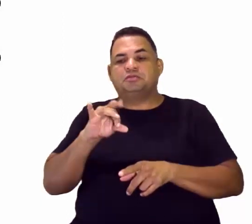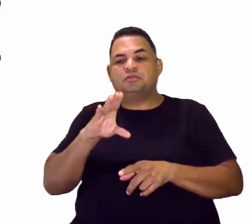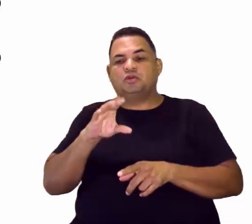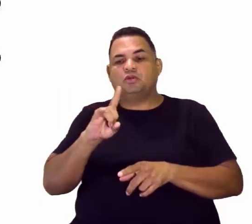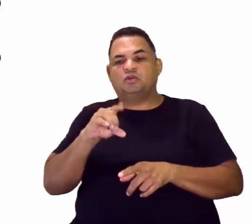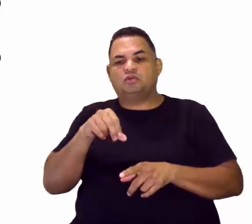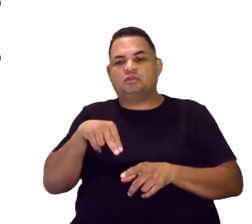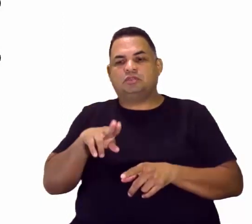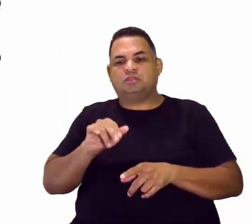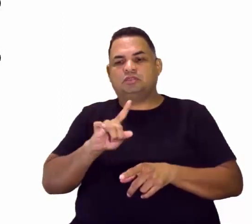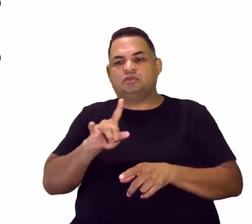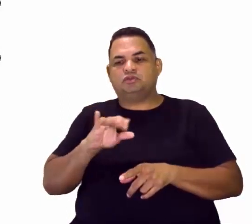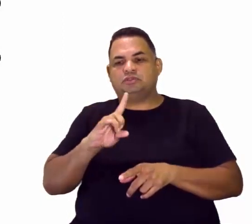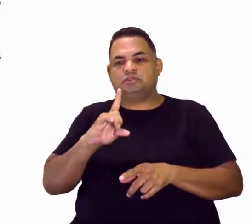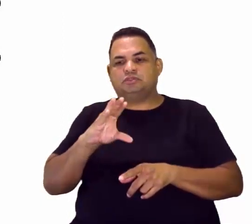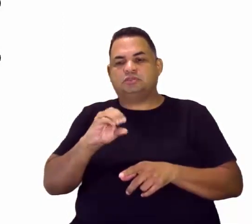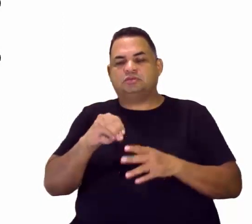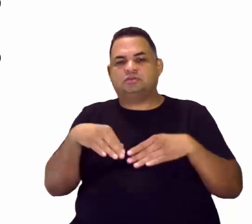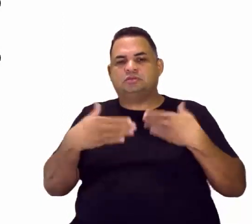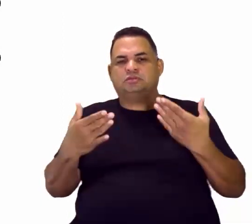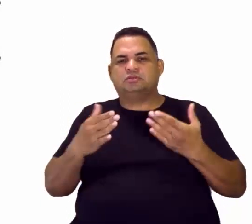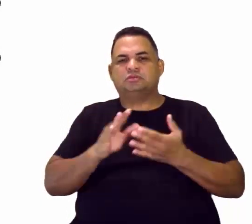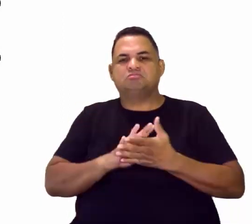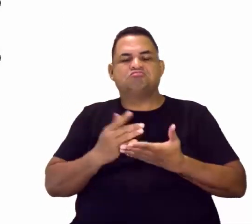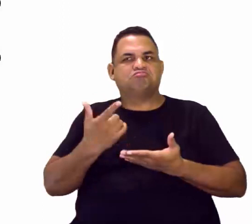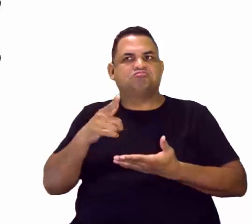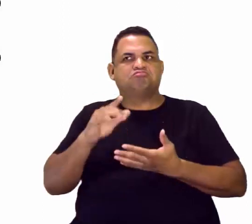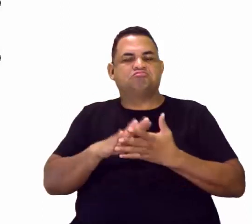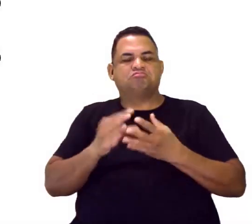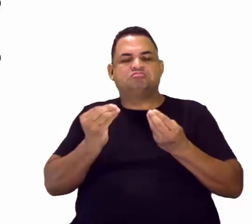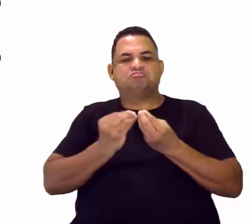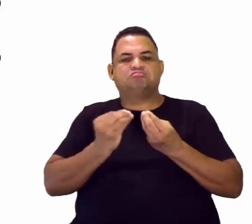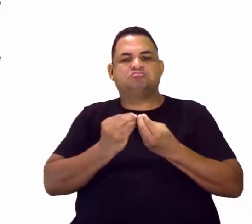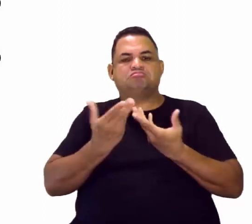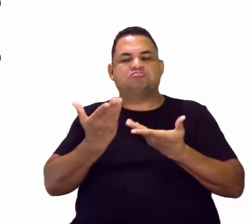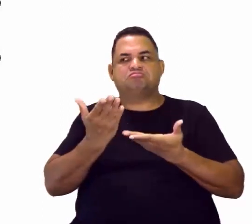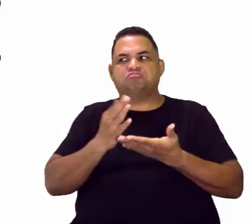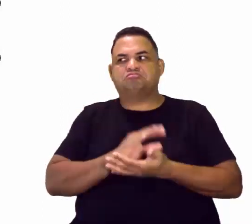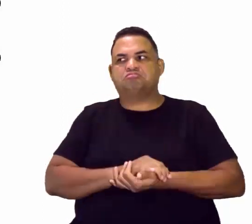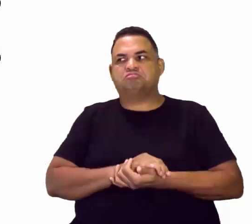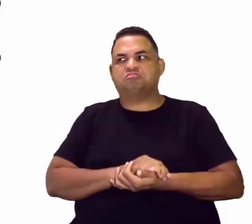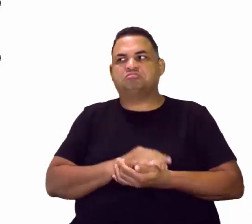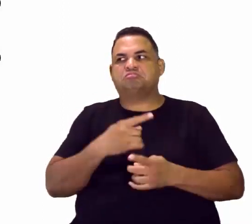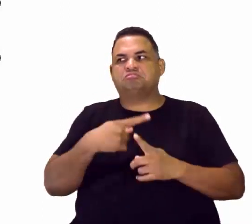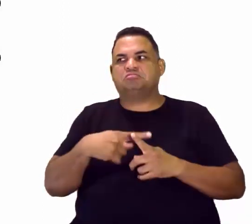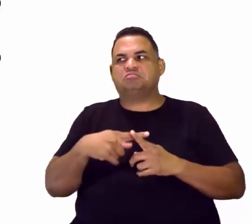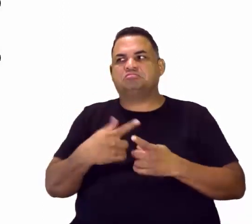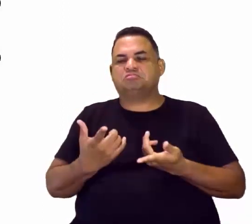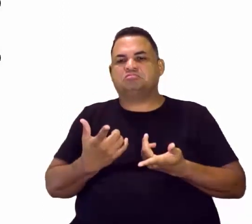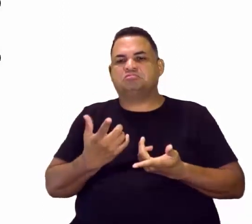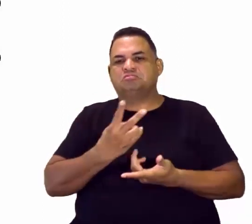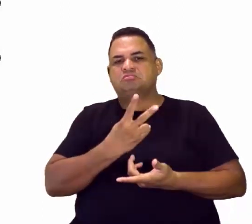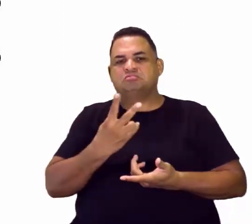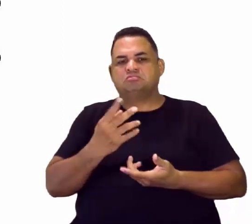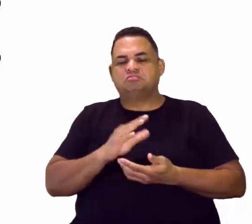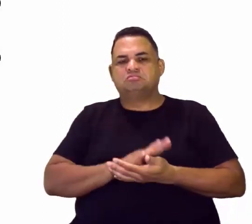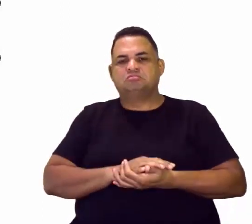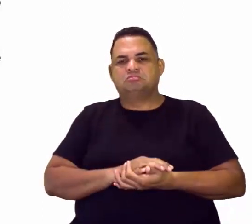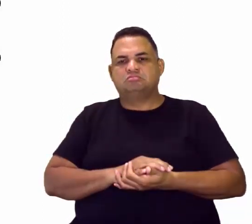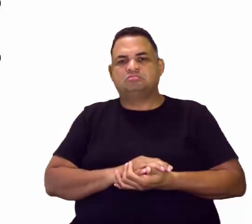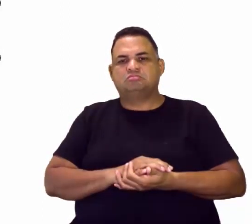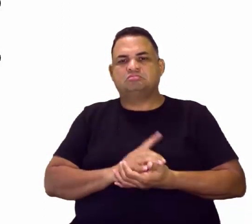temos nenhuma das duas moléculas que se enquadre nesse tipo de ligação. Exatamente, porque nenhuma das duas são